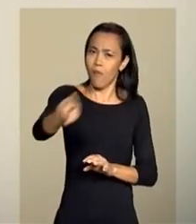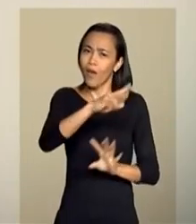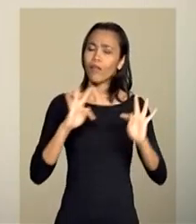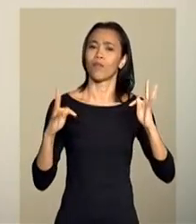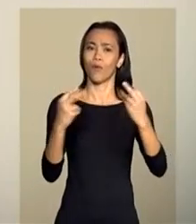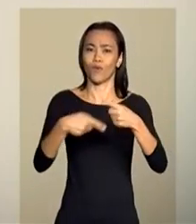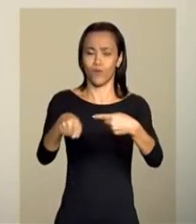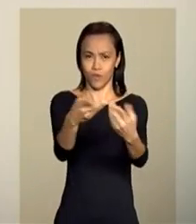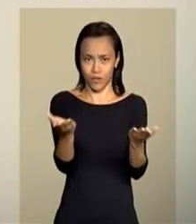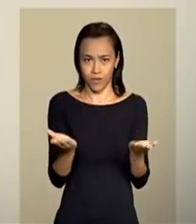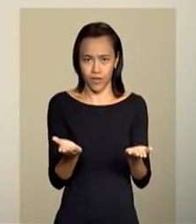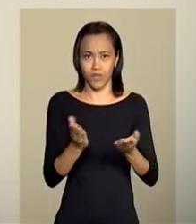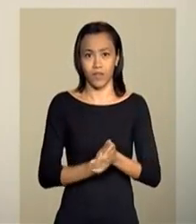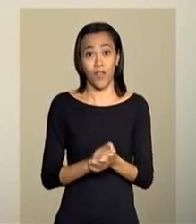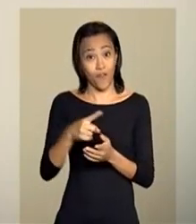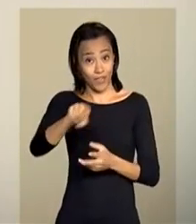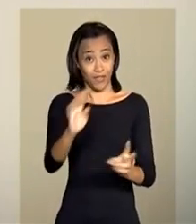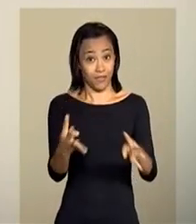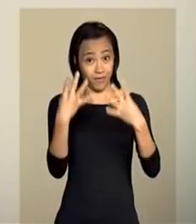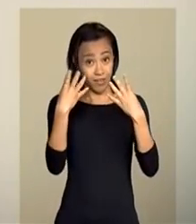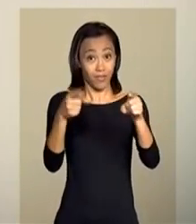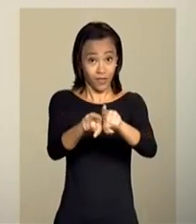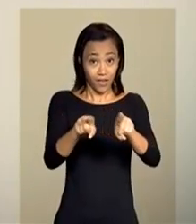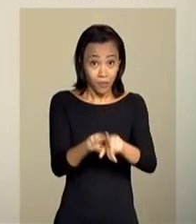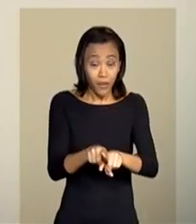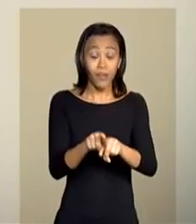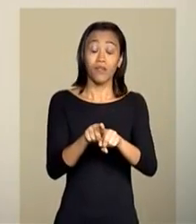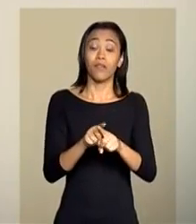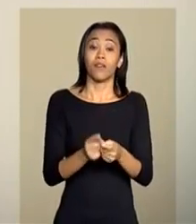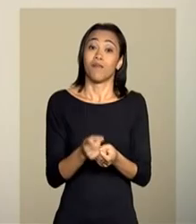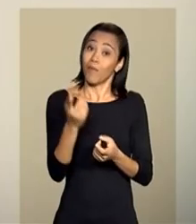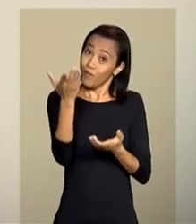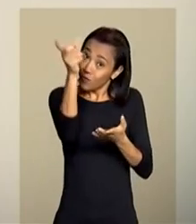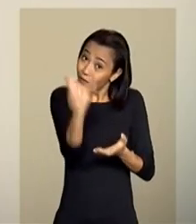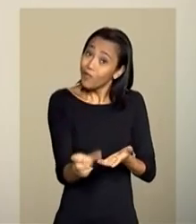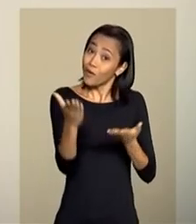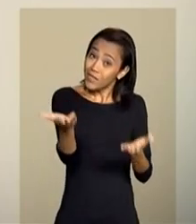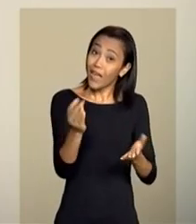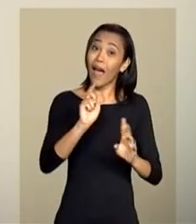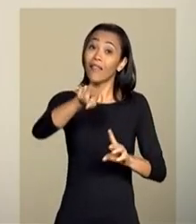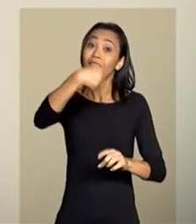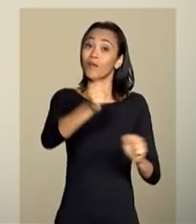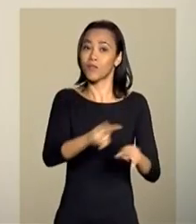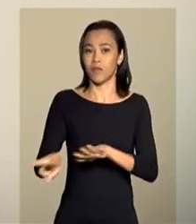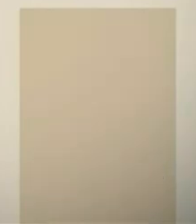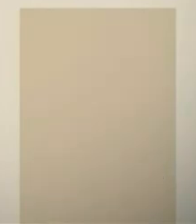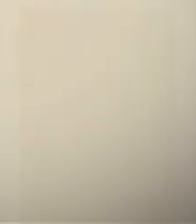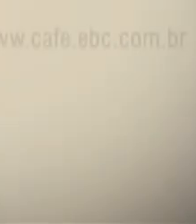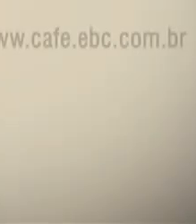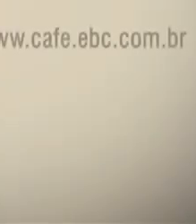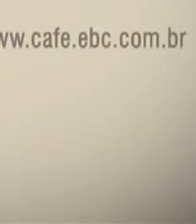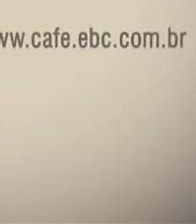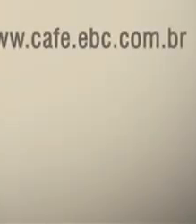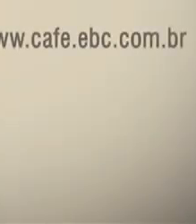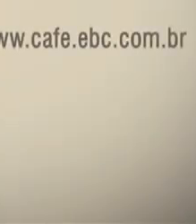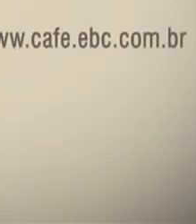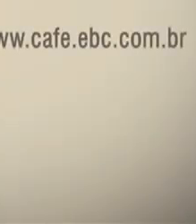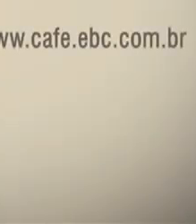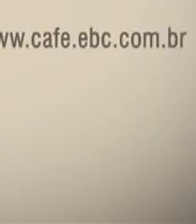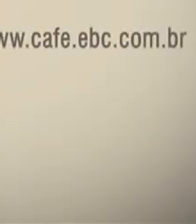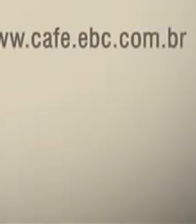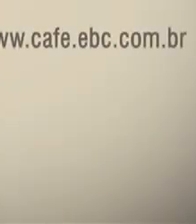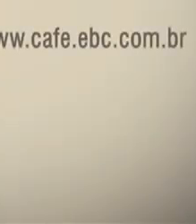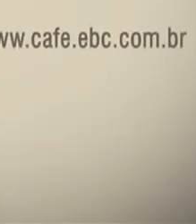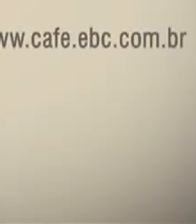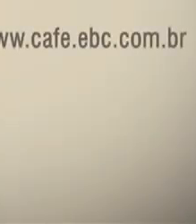para todos vocês ouvintes e também Luciano para você até a semana que vem Obrigado presidenta